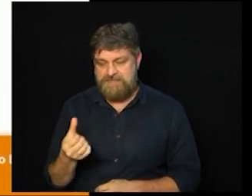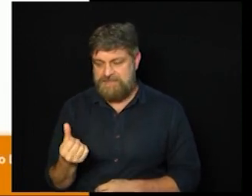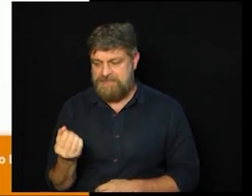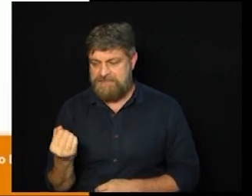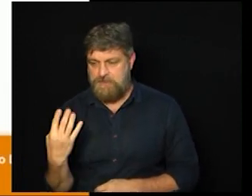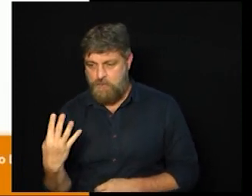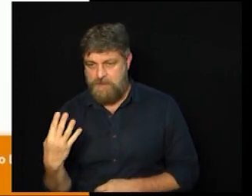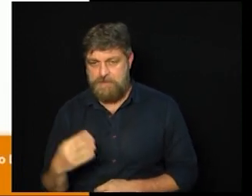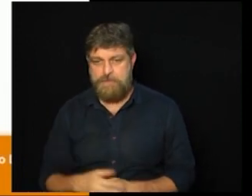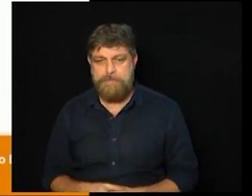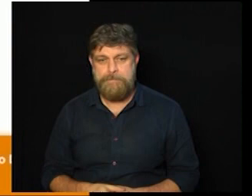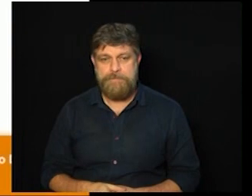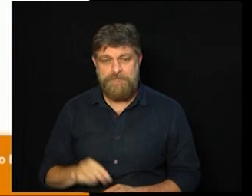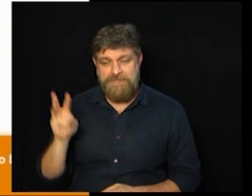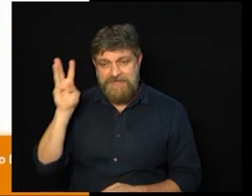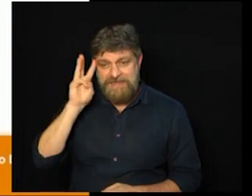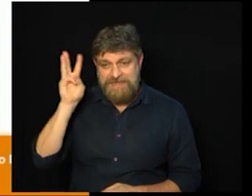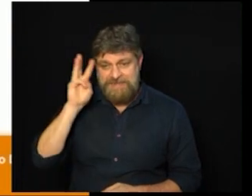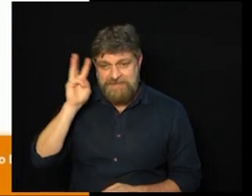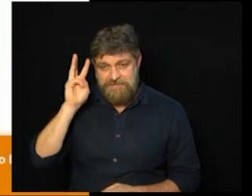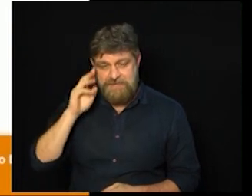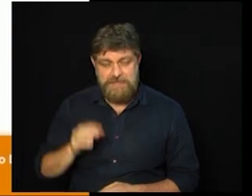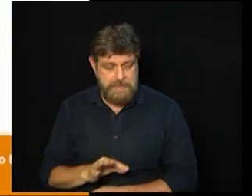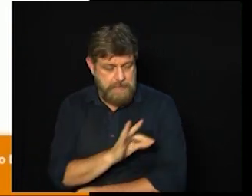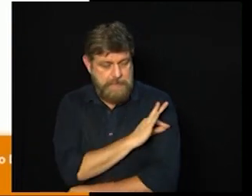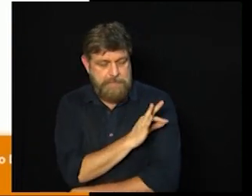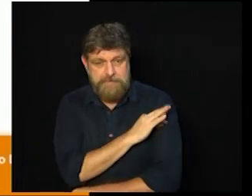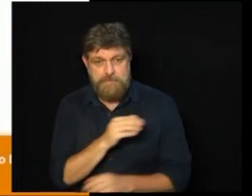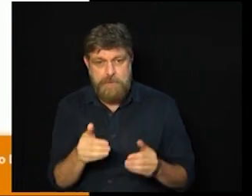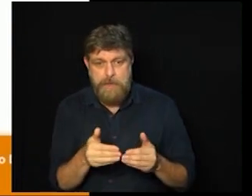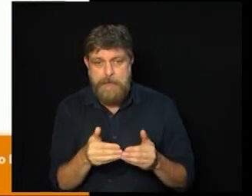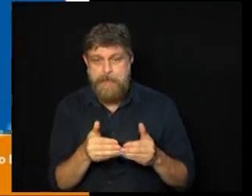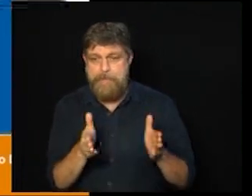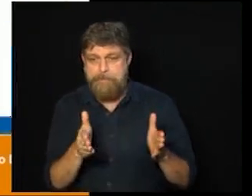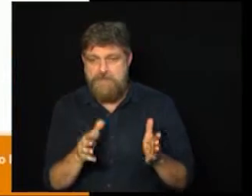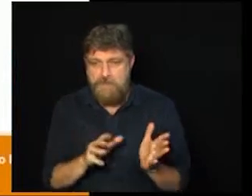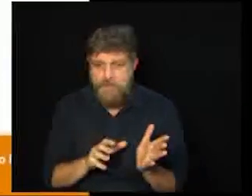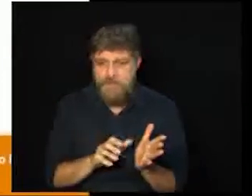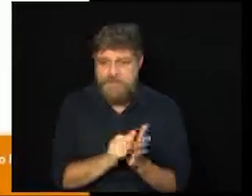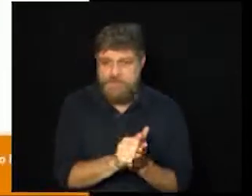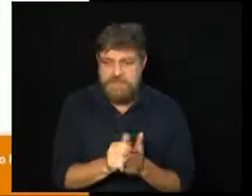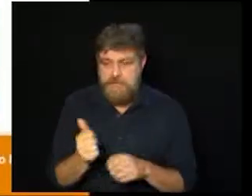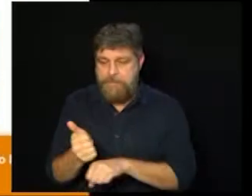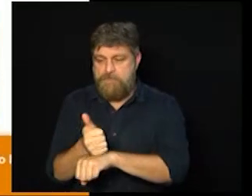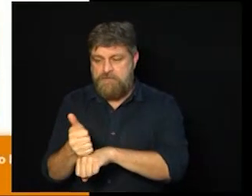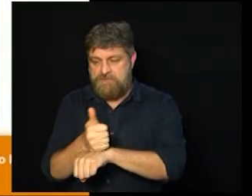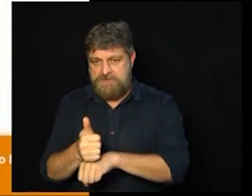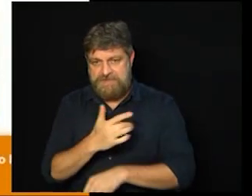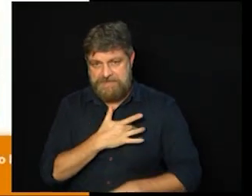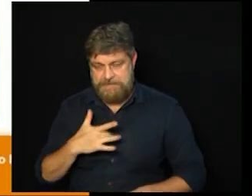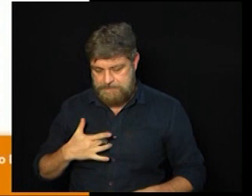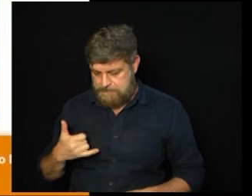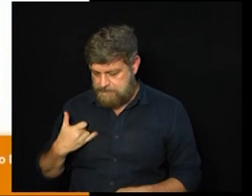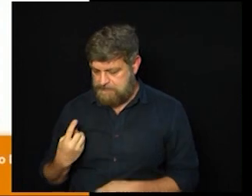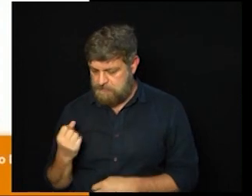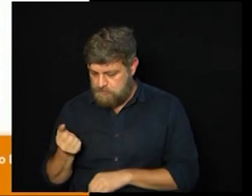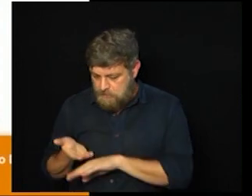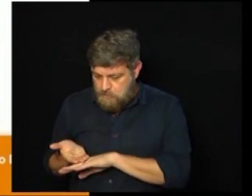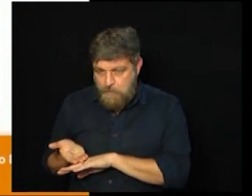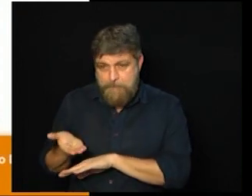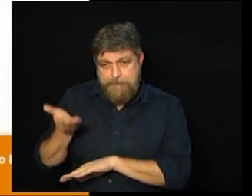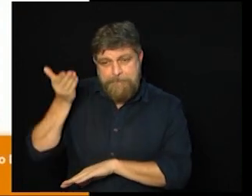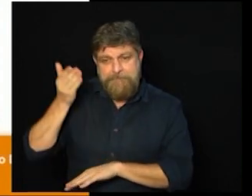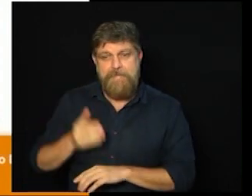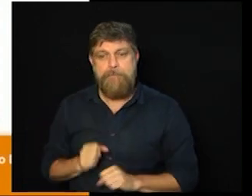1604 e nesta terça-feira a prefeitura abriu agendamento para os profissionais da saúde com 18 anos ou mais